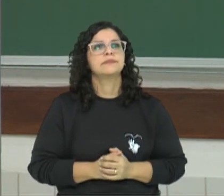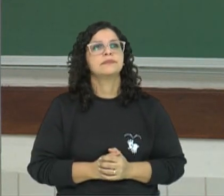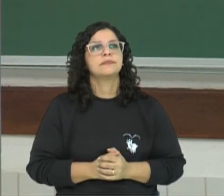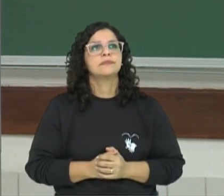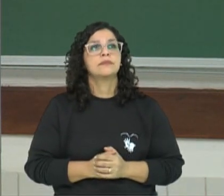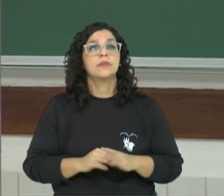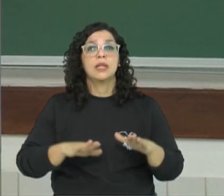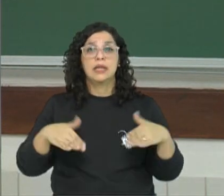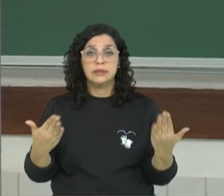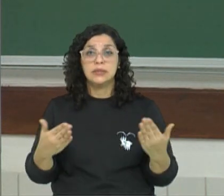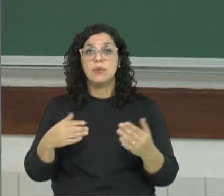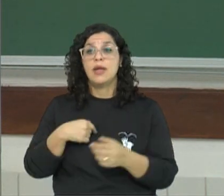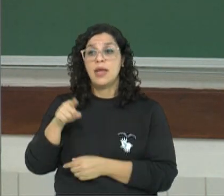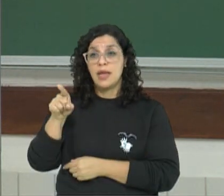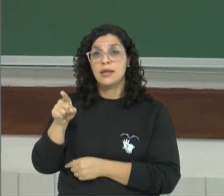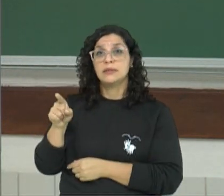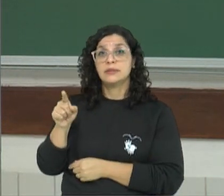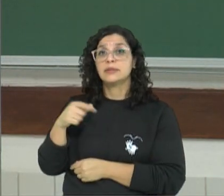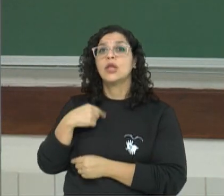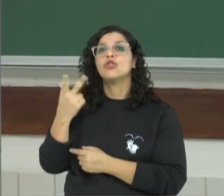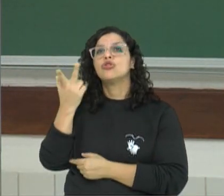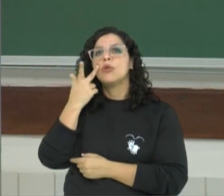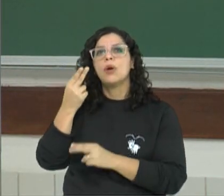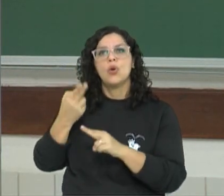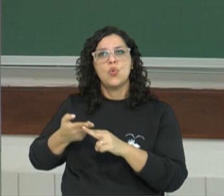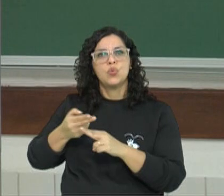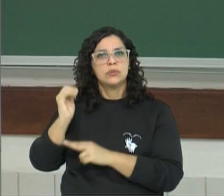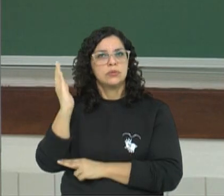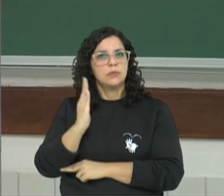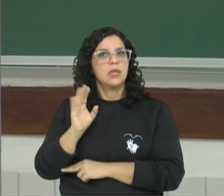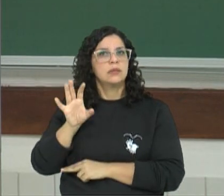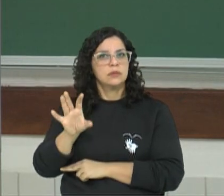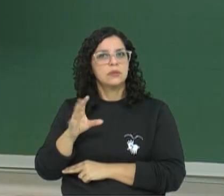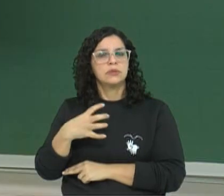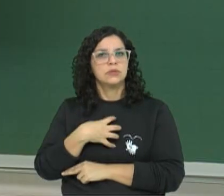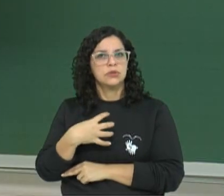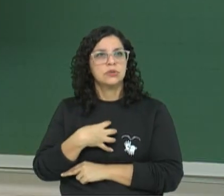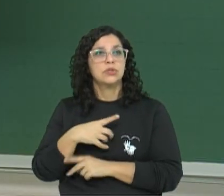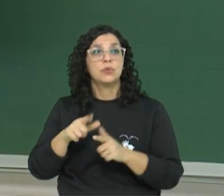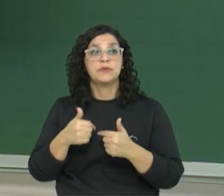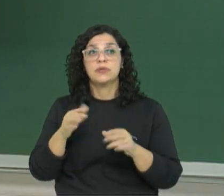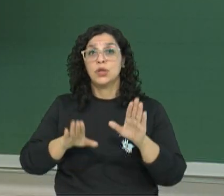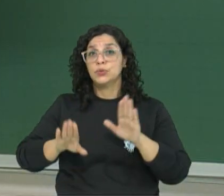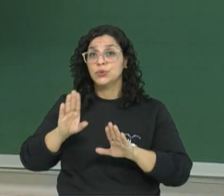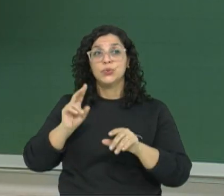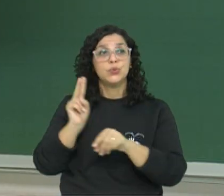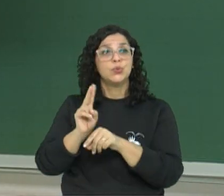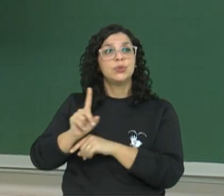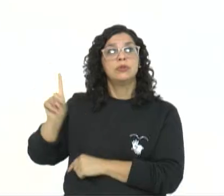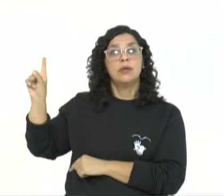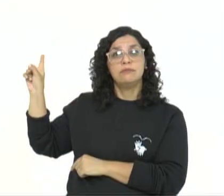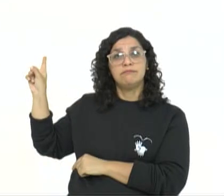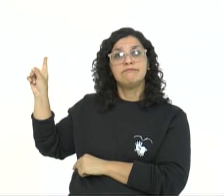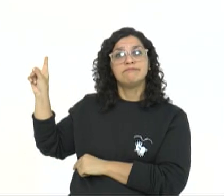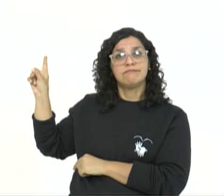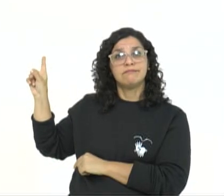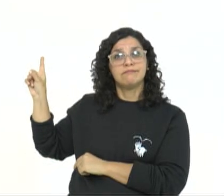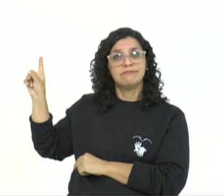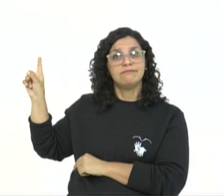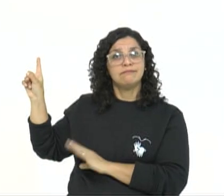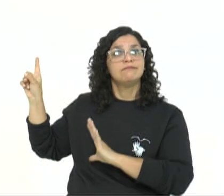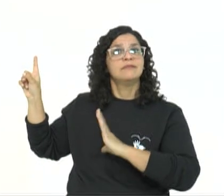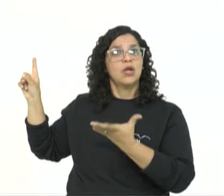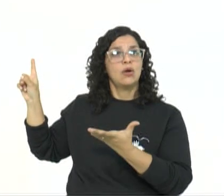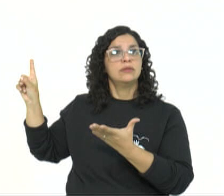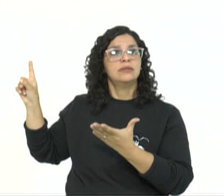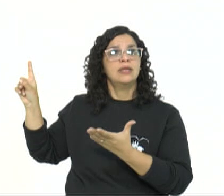Ok? Então, uma barragem, né, bastante comum de ser utilizada aí. E quando você não cuida desse tipo de coisa, acontece quando aconteceu em Brumadinho,